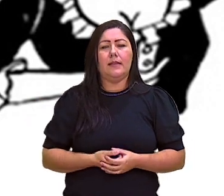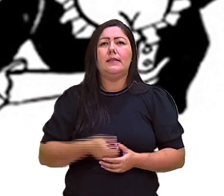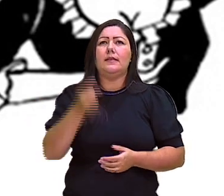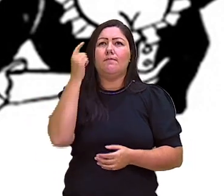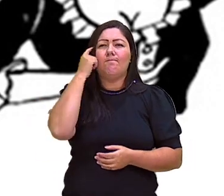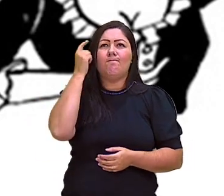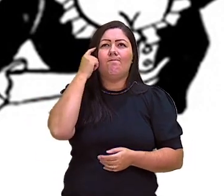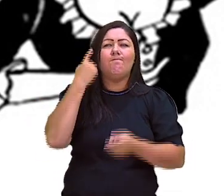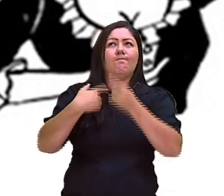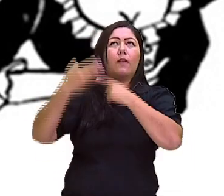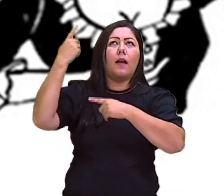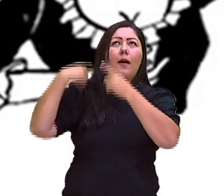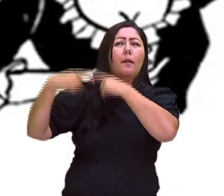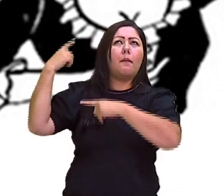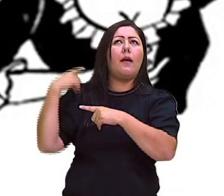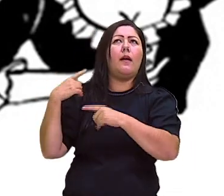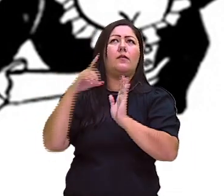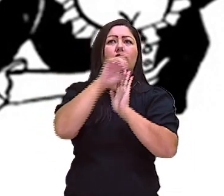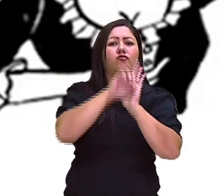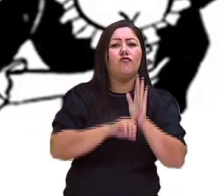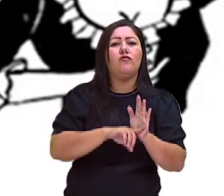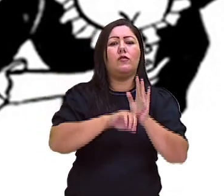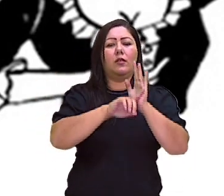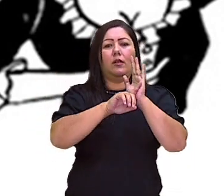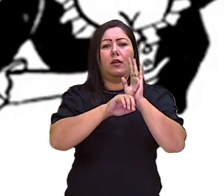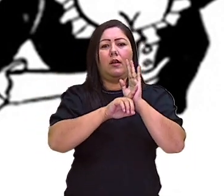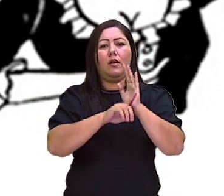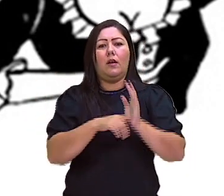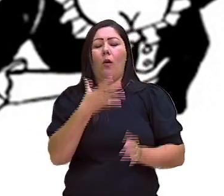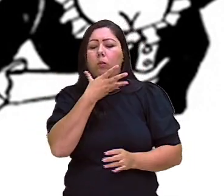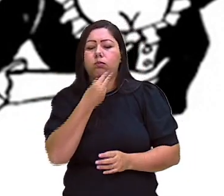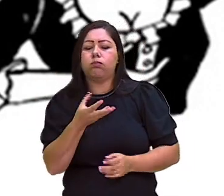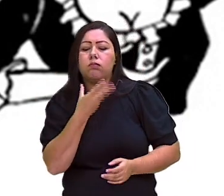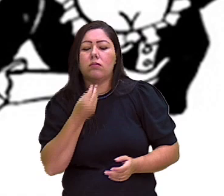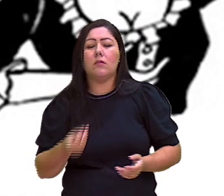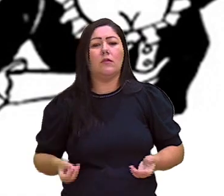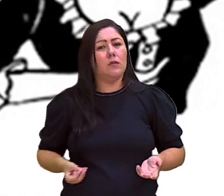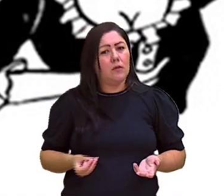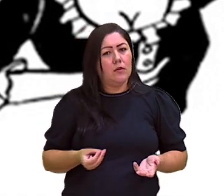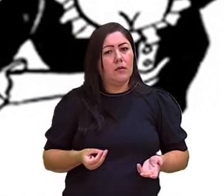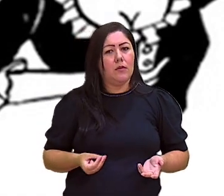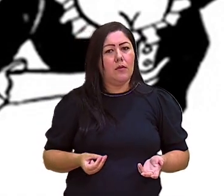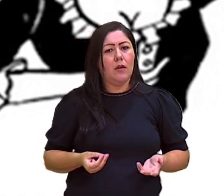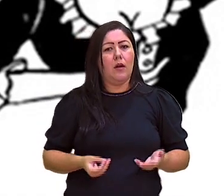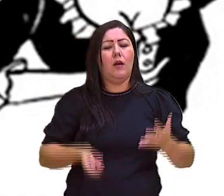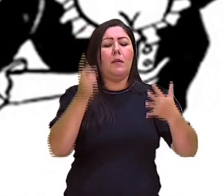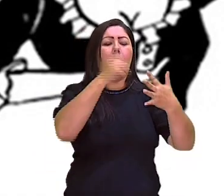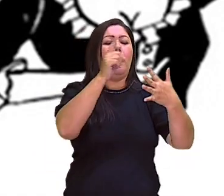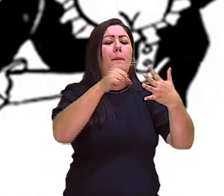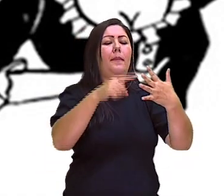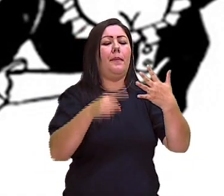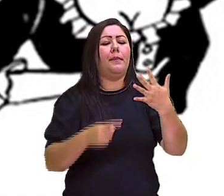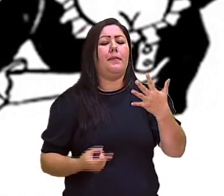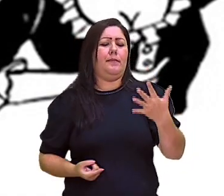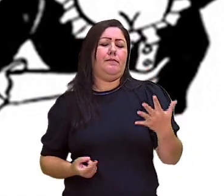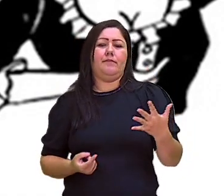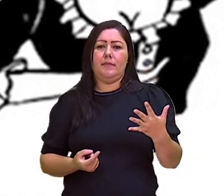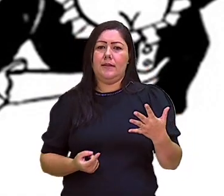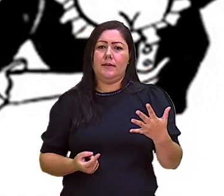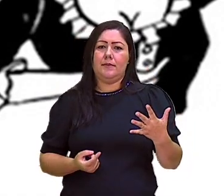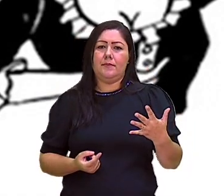Declaração dos Direitos do Homem e do Cidadão, que ao enumerar os direitos o faz